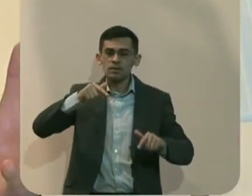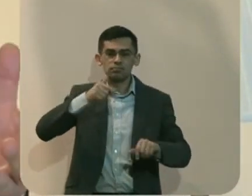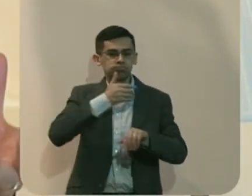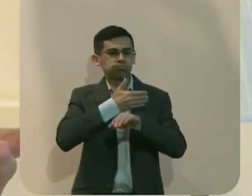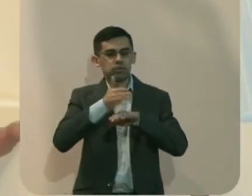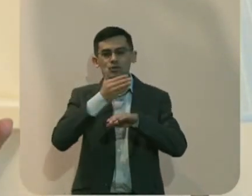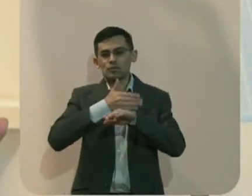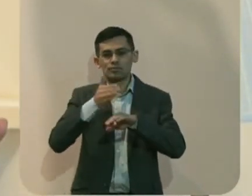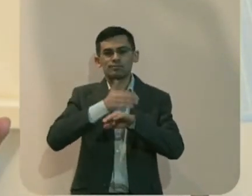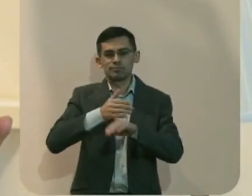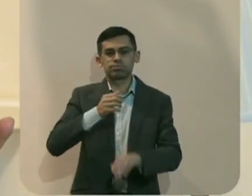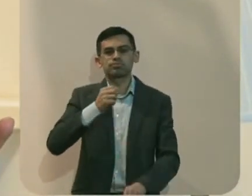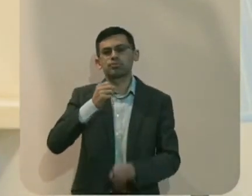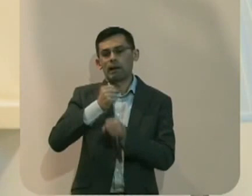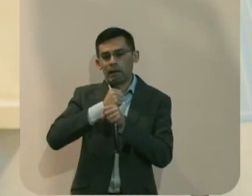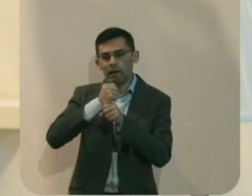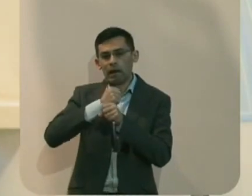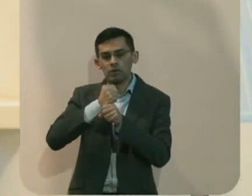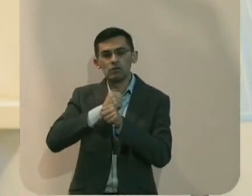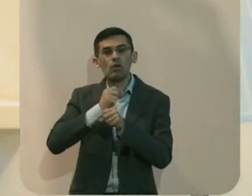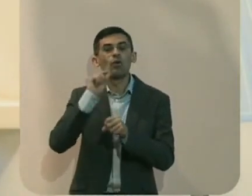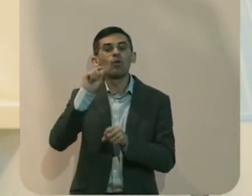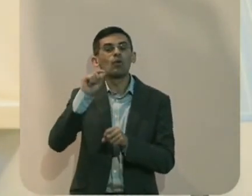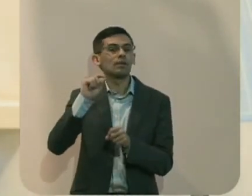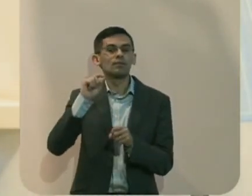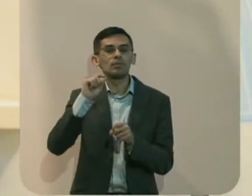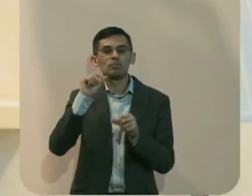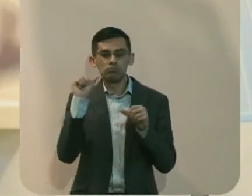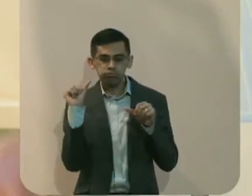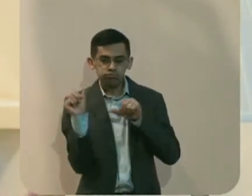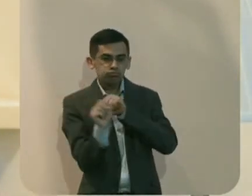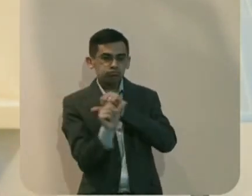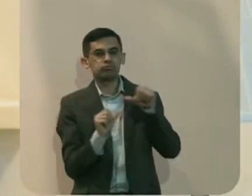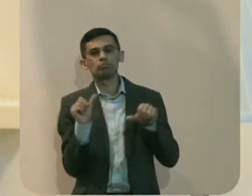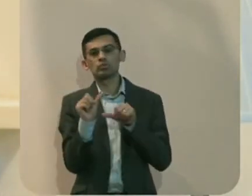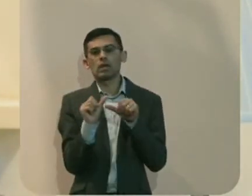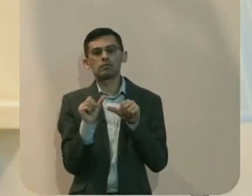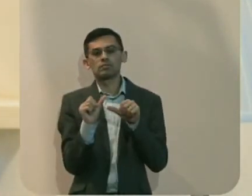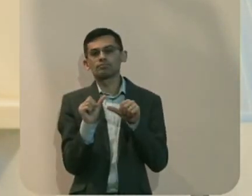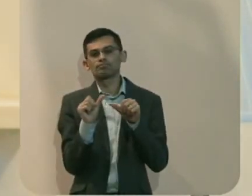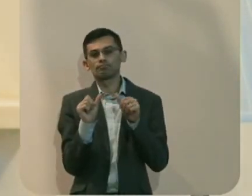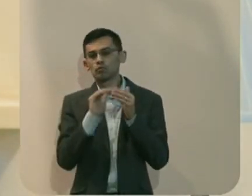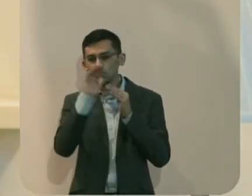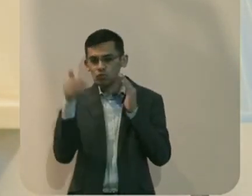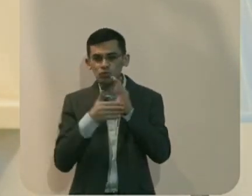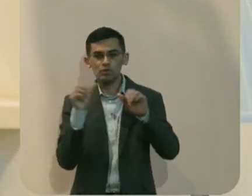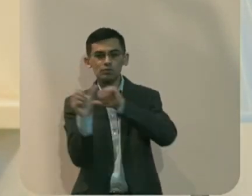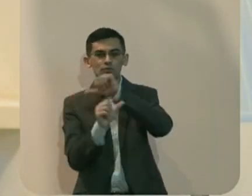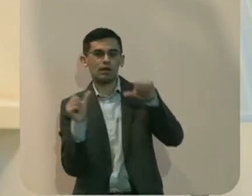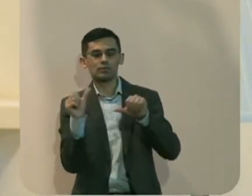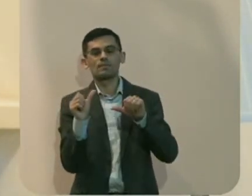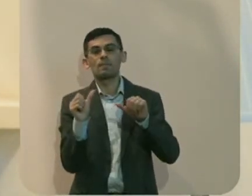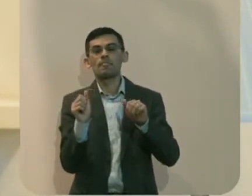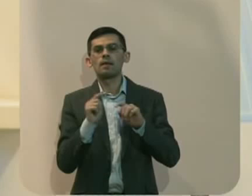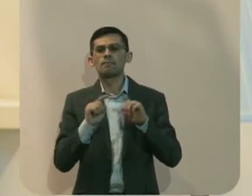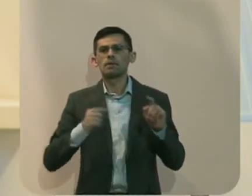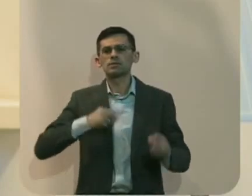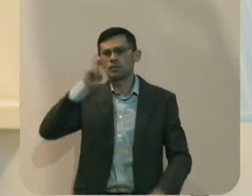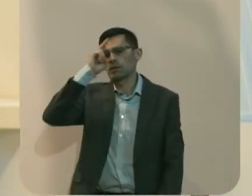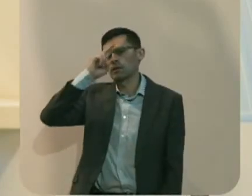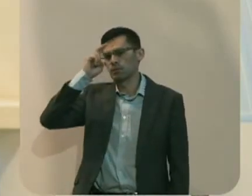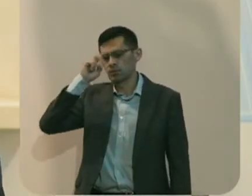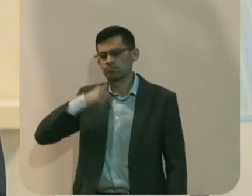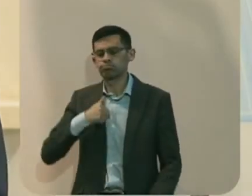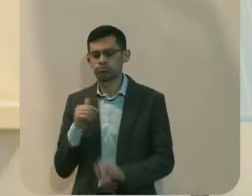tanto tempo, estava sendo completamente desconstruído. E eu me lembro que eu